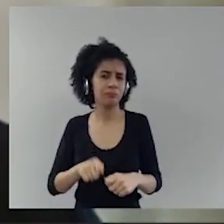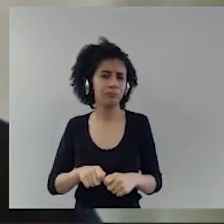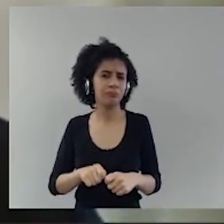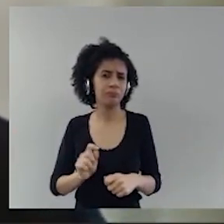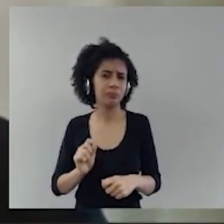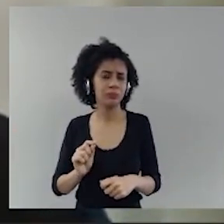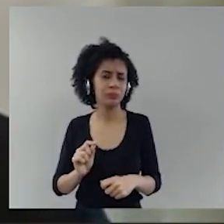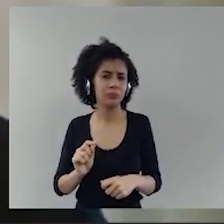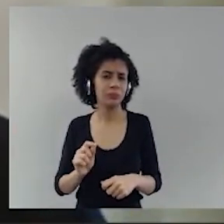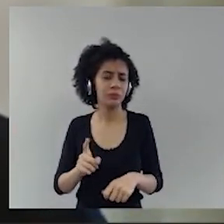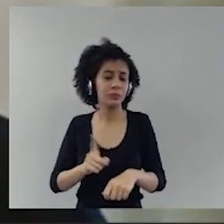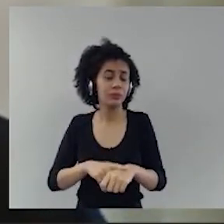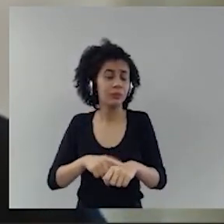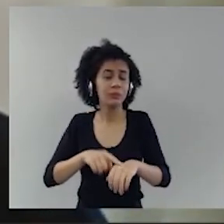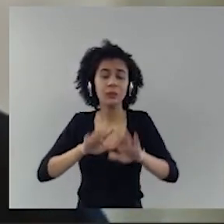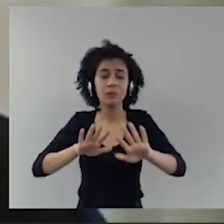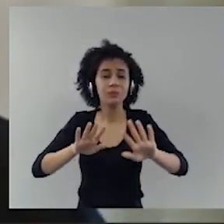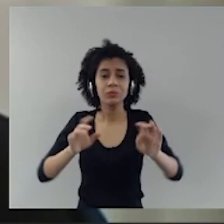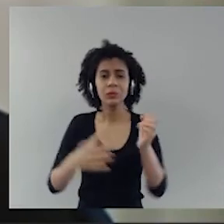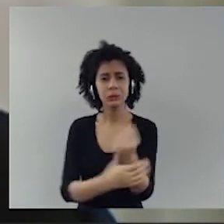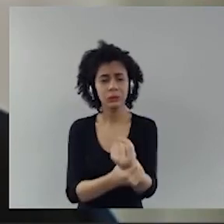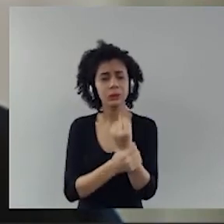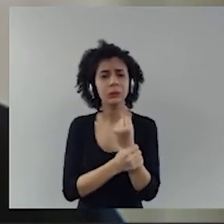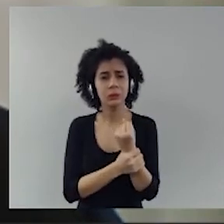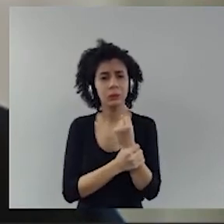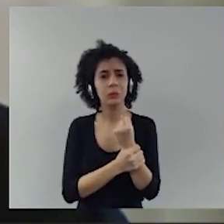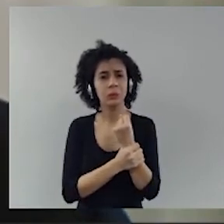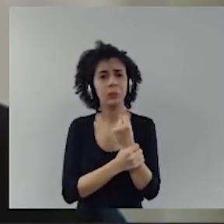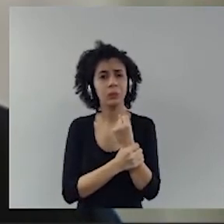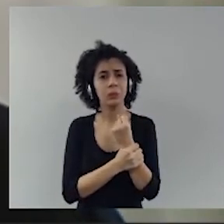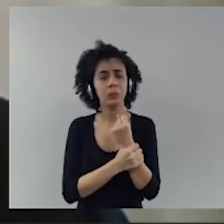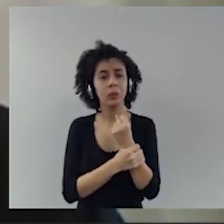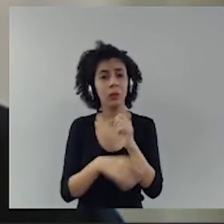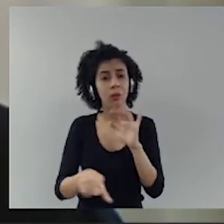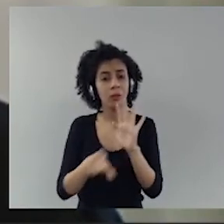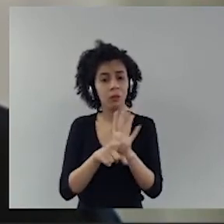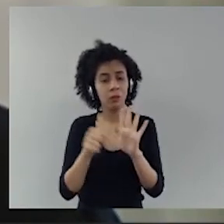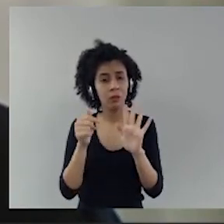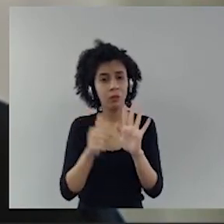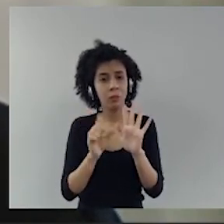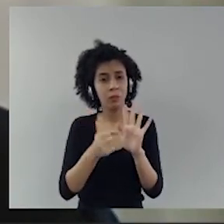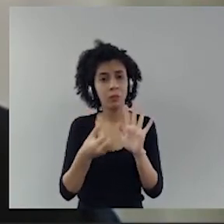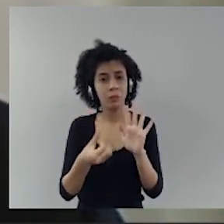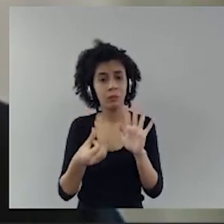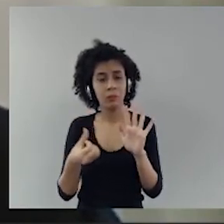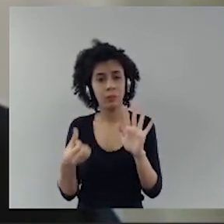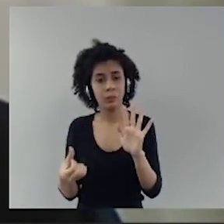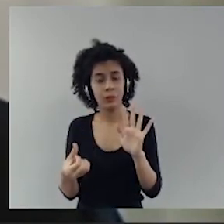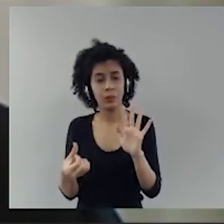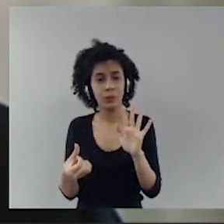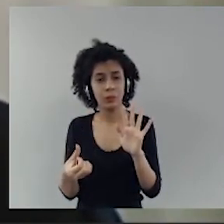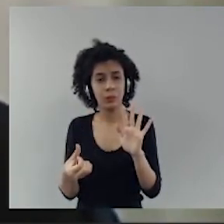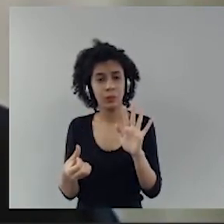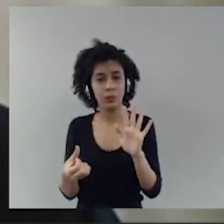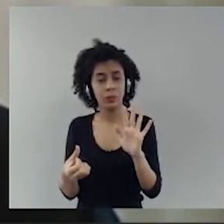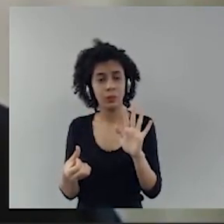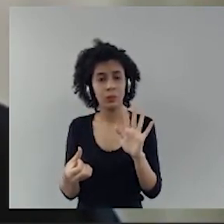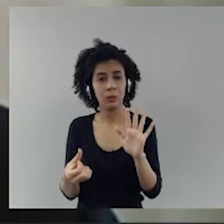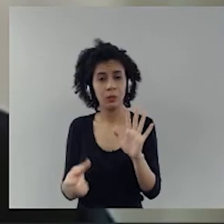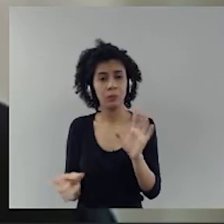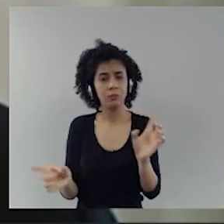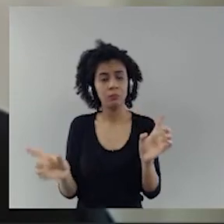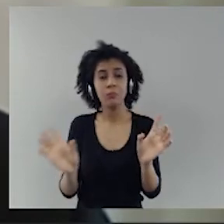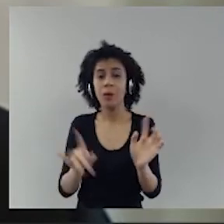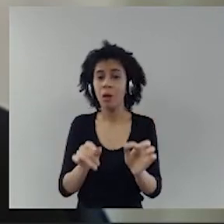de uma maneira absolutamente segura que esta lei 8666 ventos tem